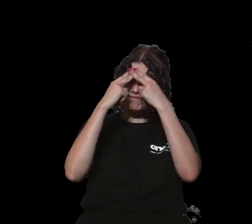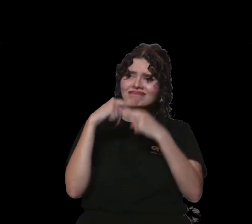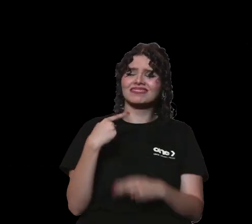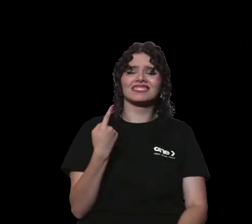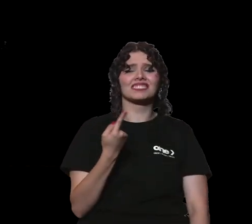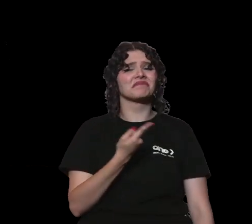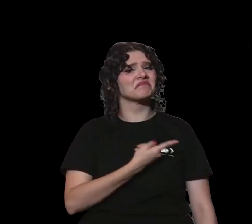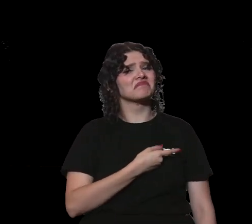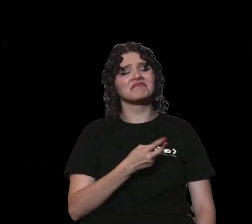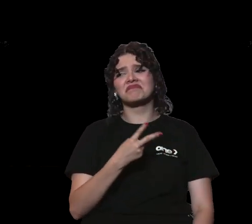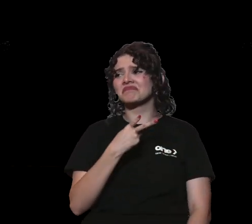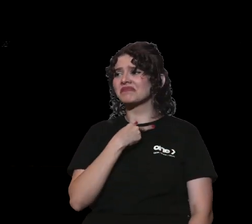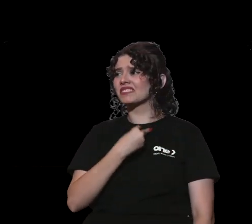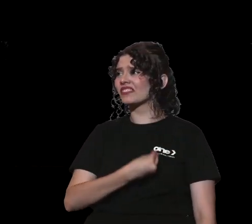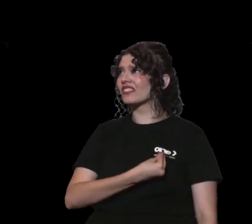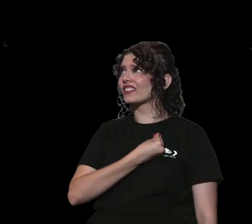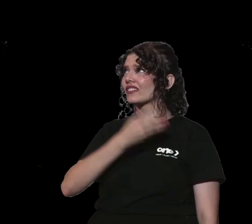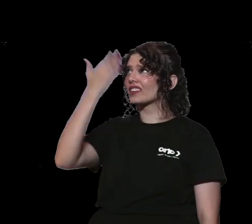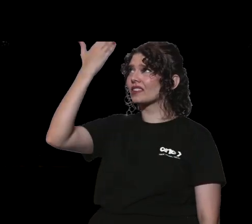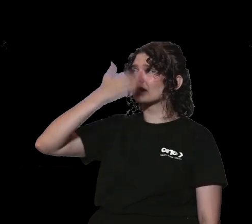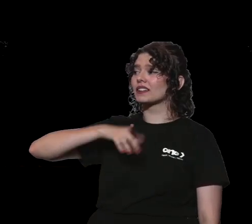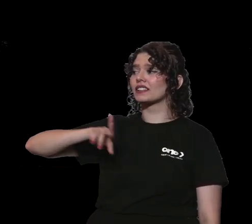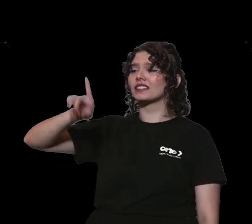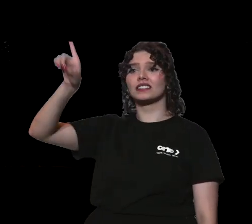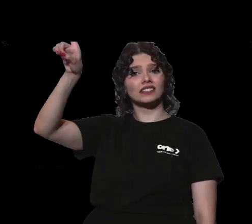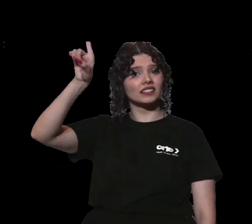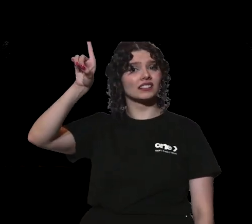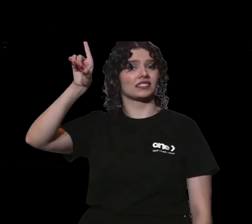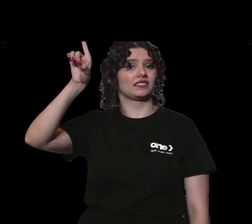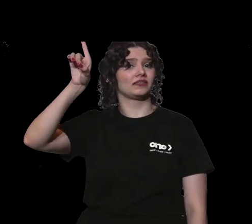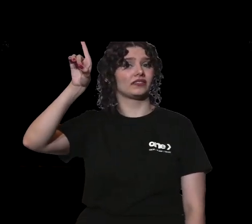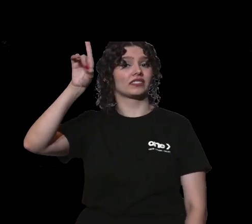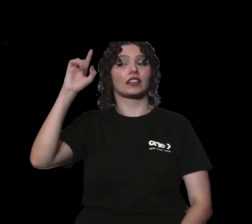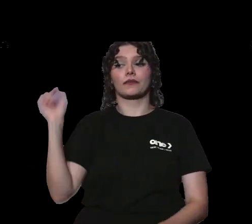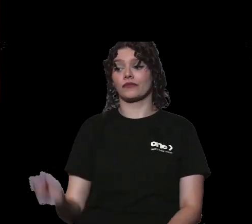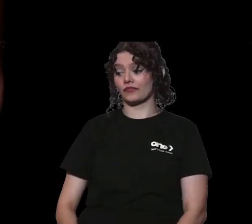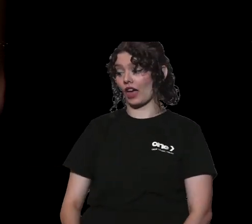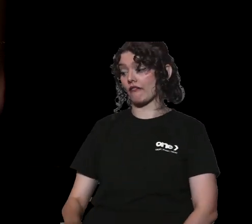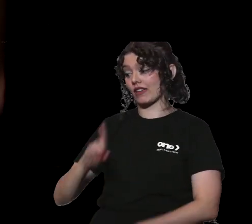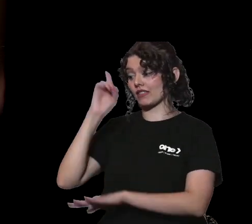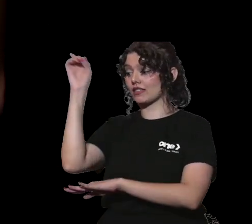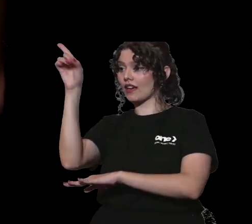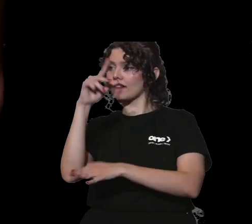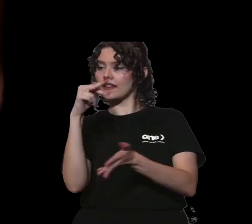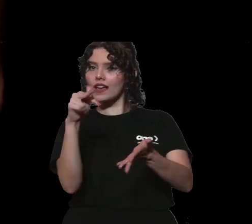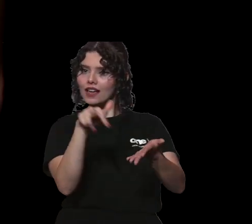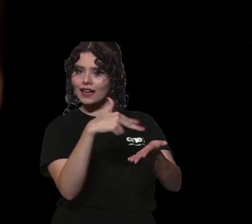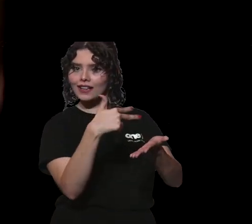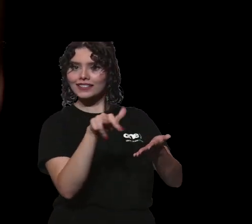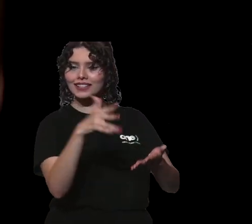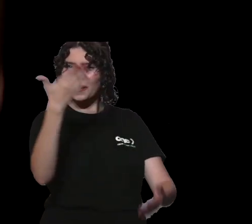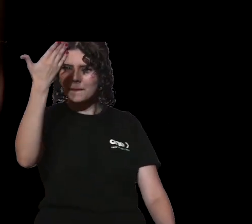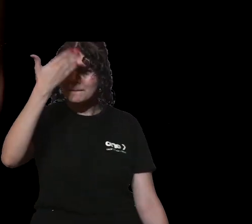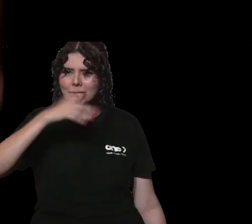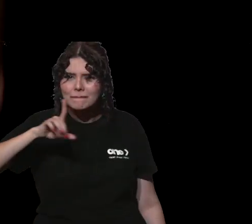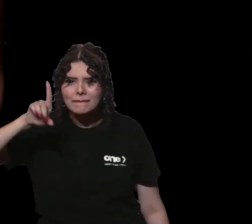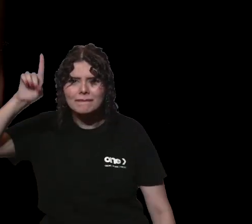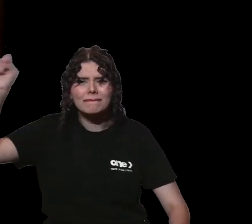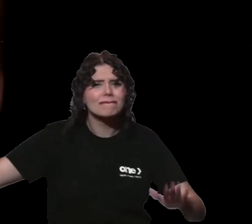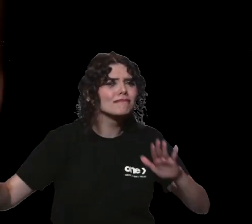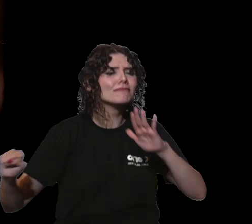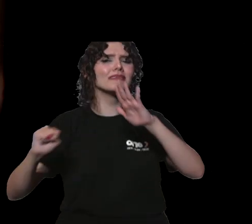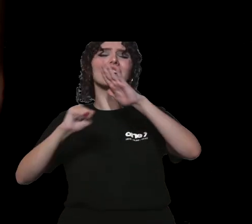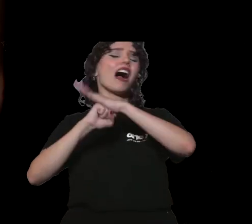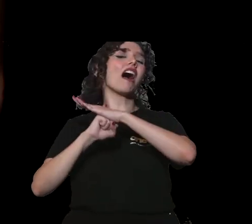conseguir viver na presença de Deus. Vai vir Davi dançando do nosso lado, com a presença física